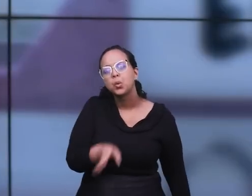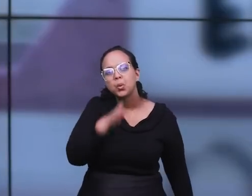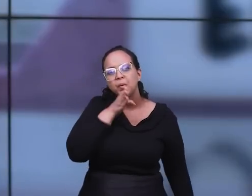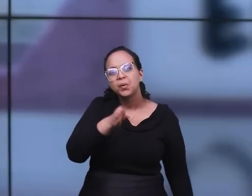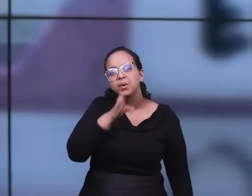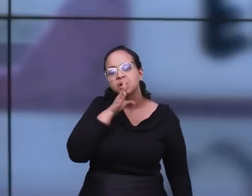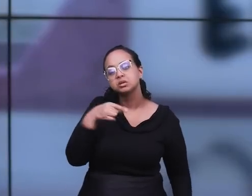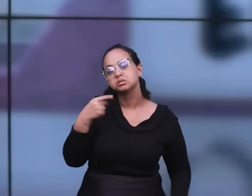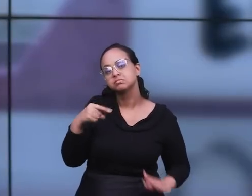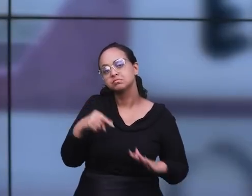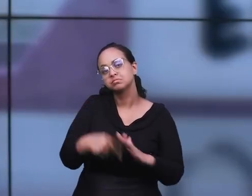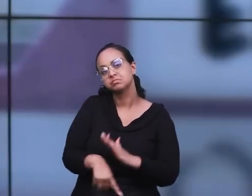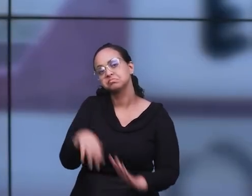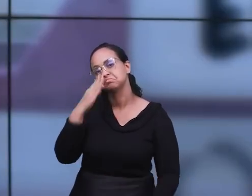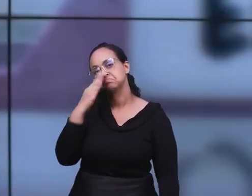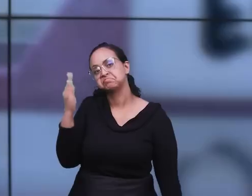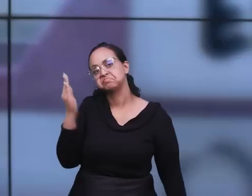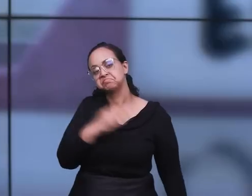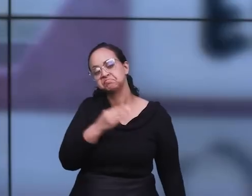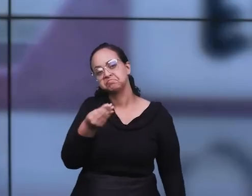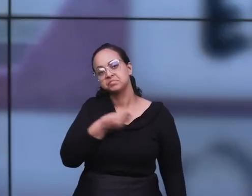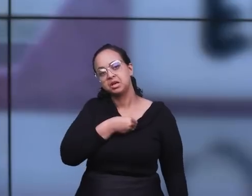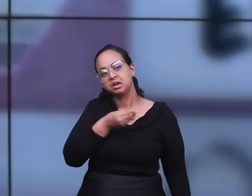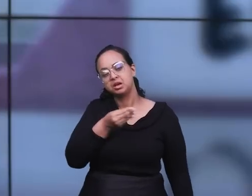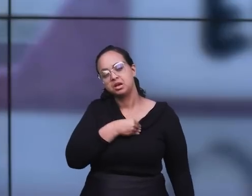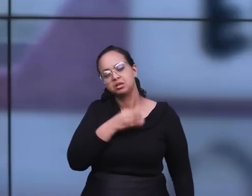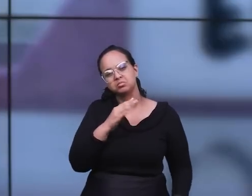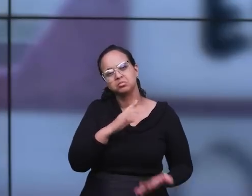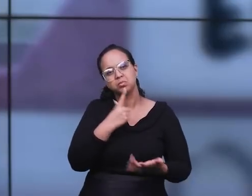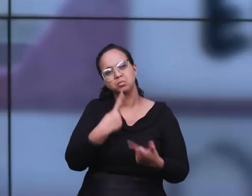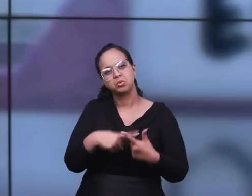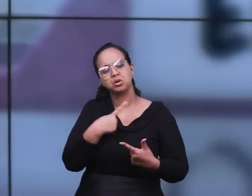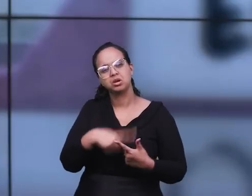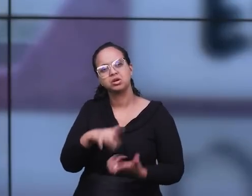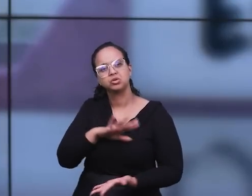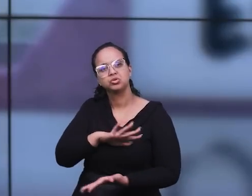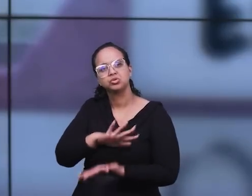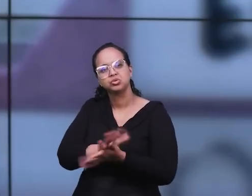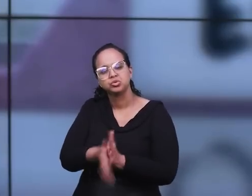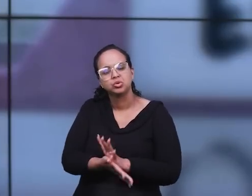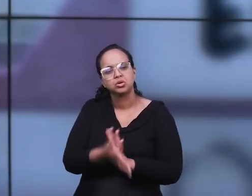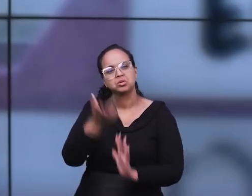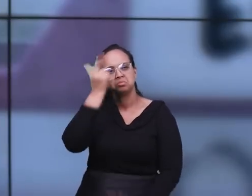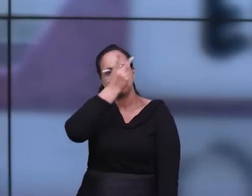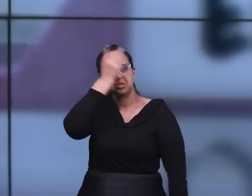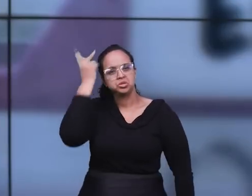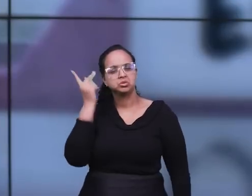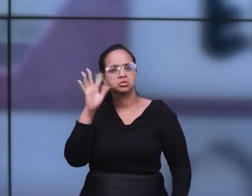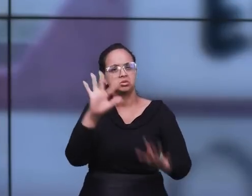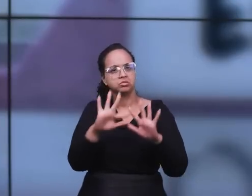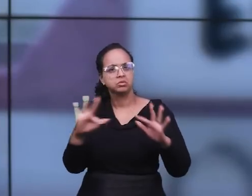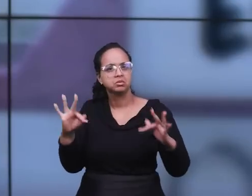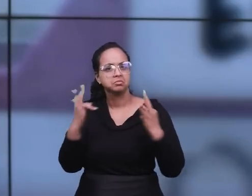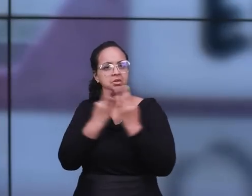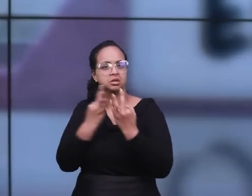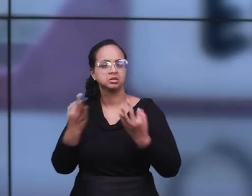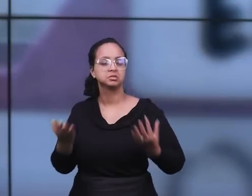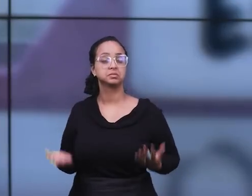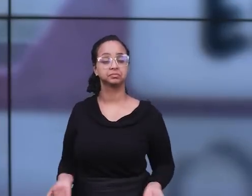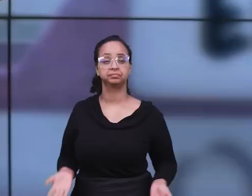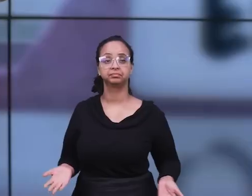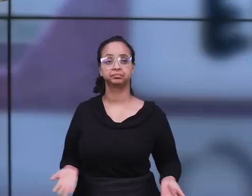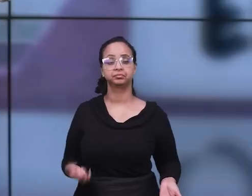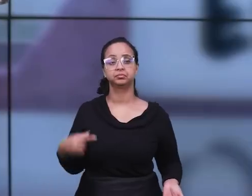conhecê-lo com intimidade e rejeitar o pecado, que destrói as pessoas, as famílias, o projeto do